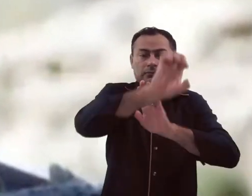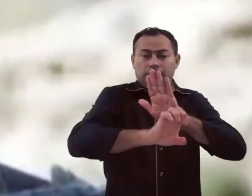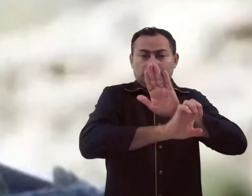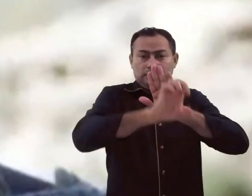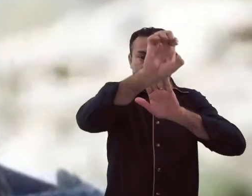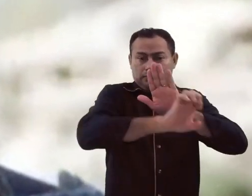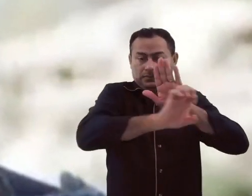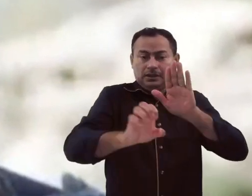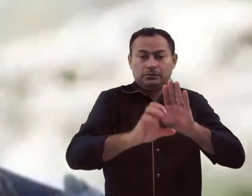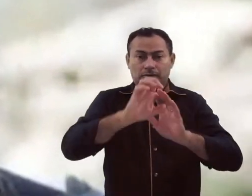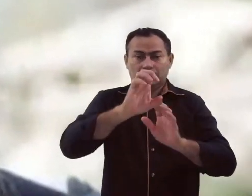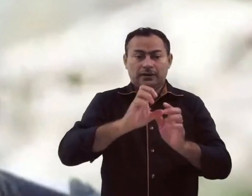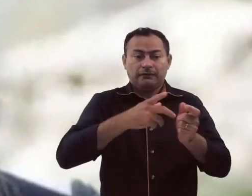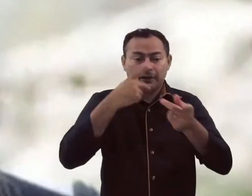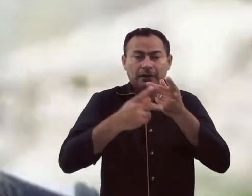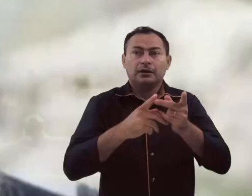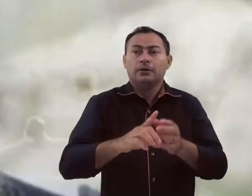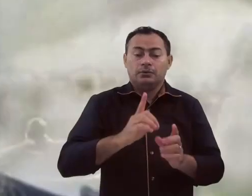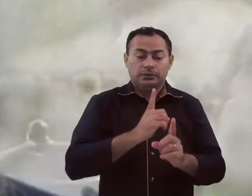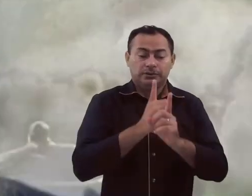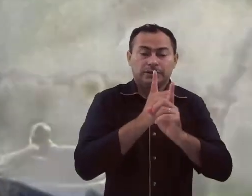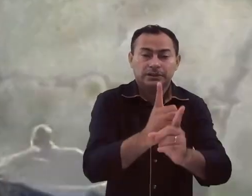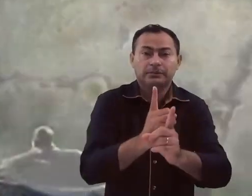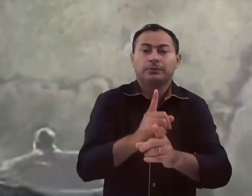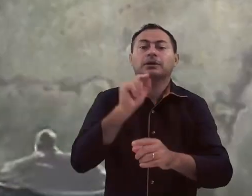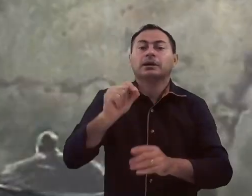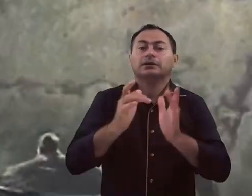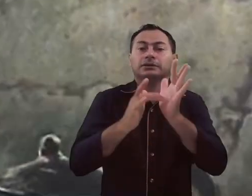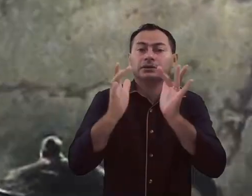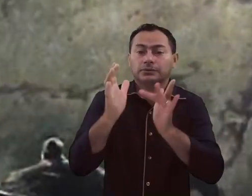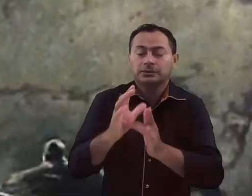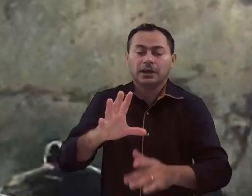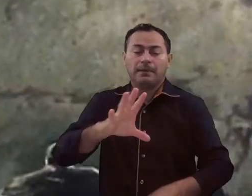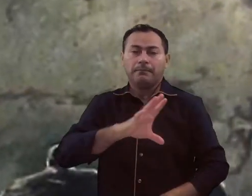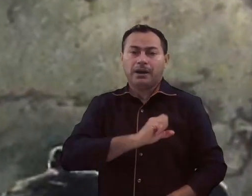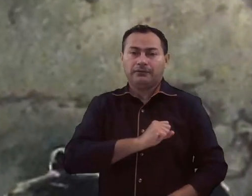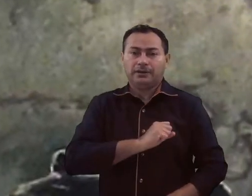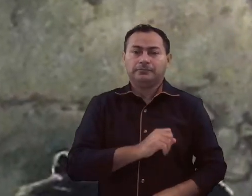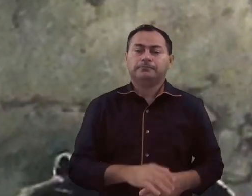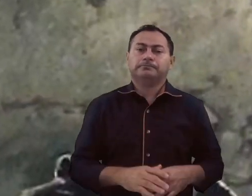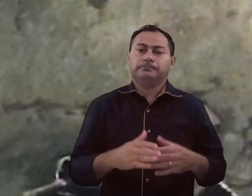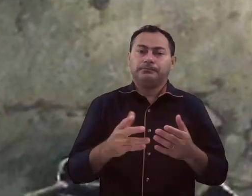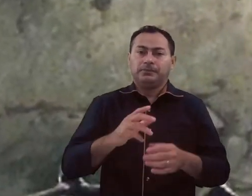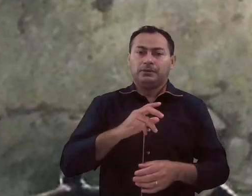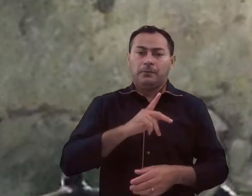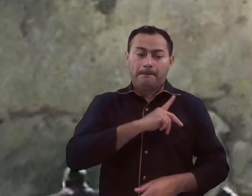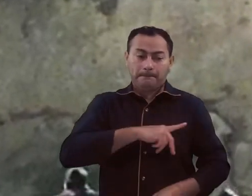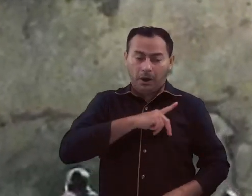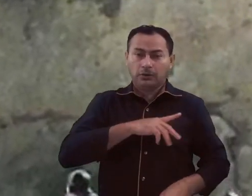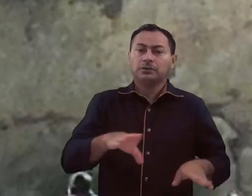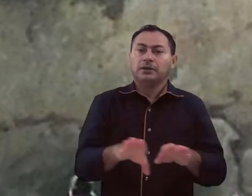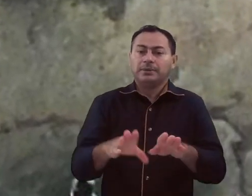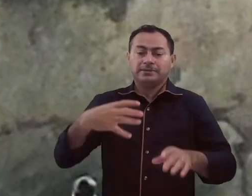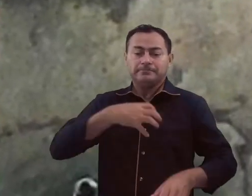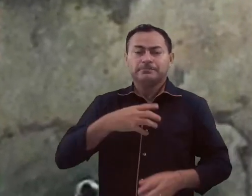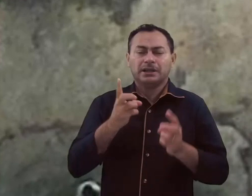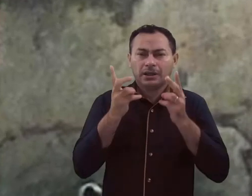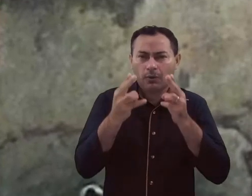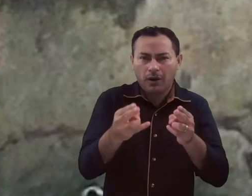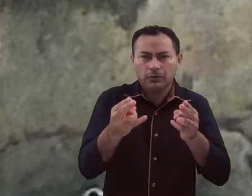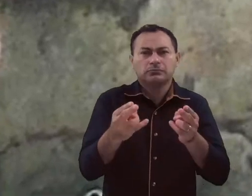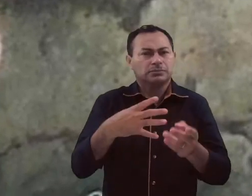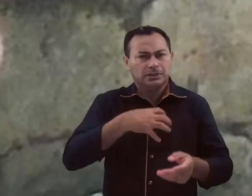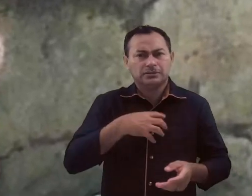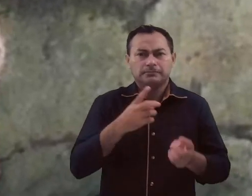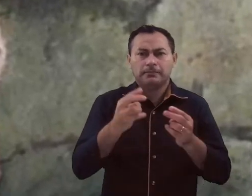quando João se referia a ele mesmo, dizia o discípulo a quem Jesus amava. O apóstolo Paulo também sentia